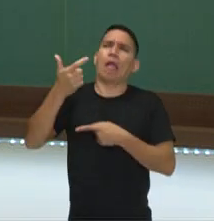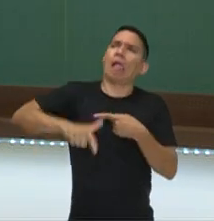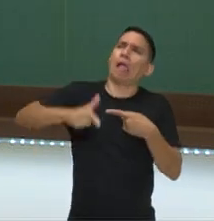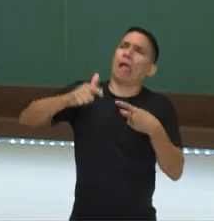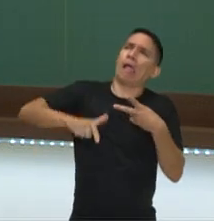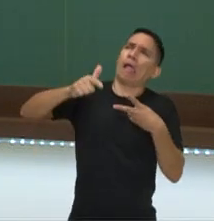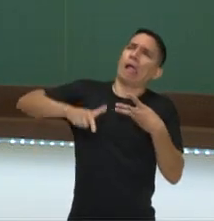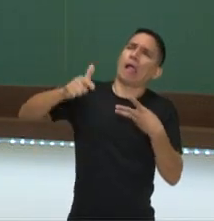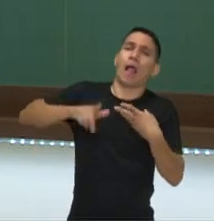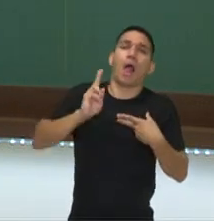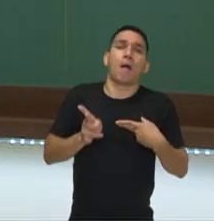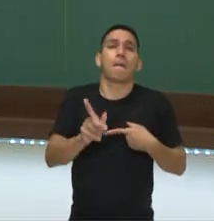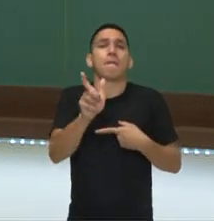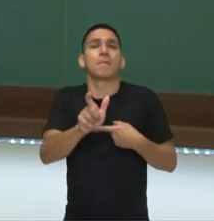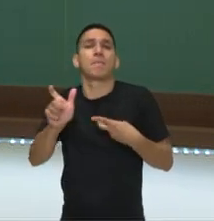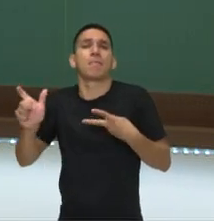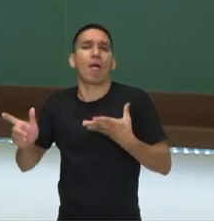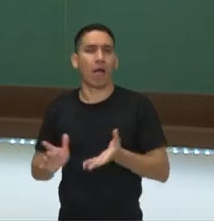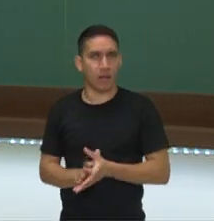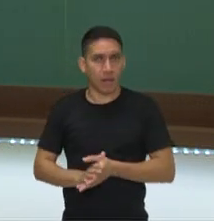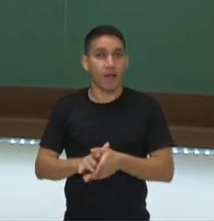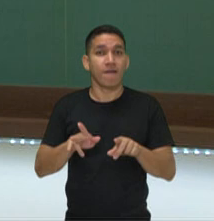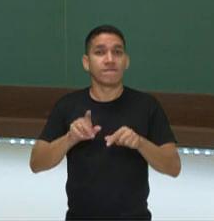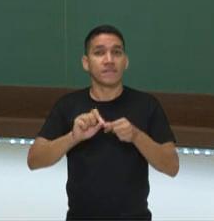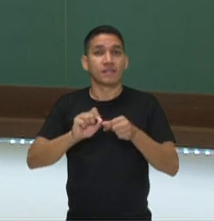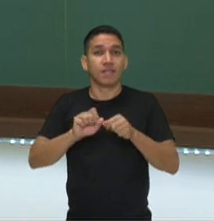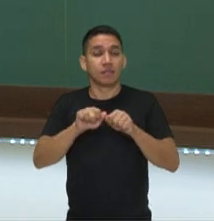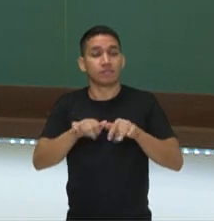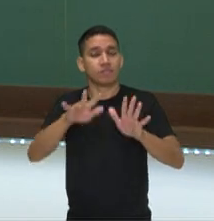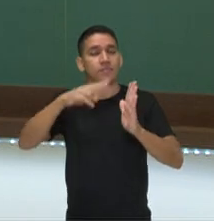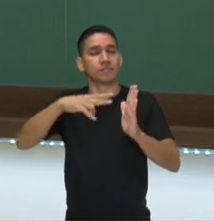repetições e dando mais fluxo de leitura.